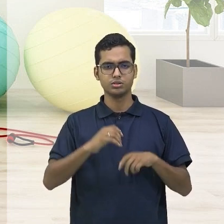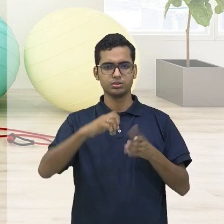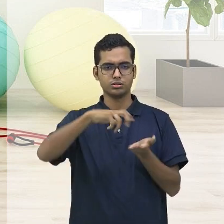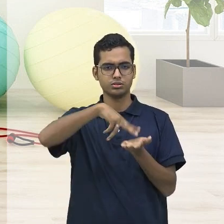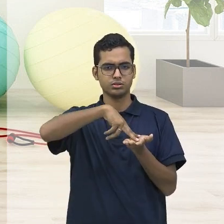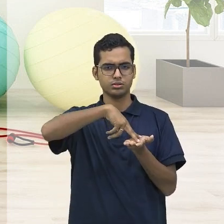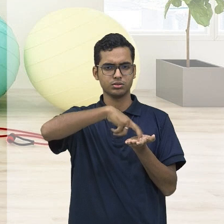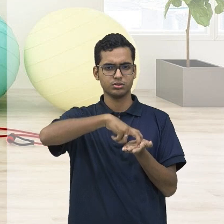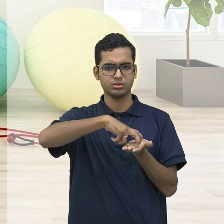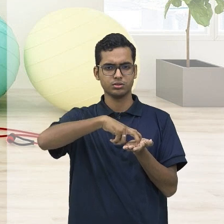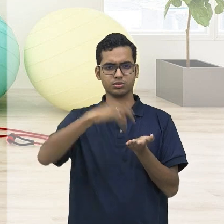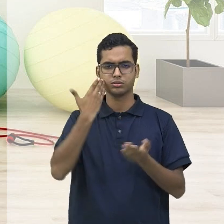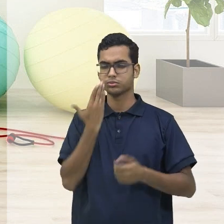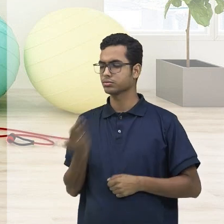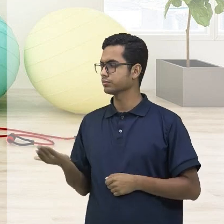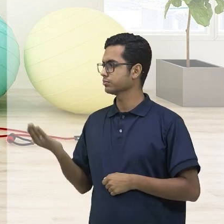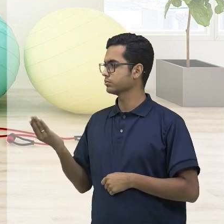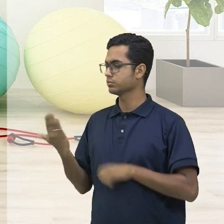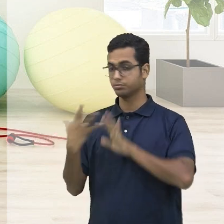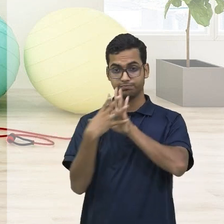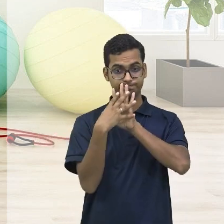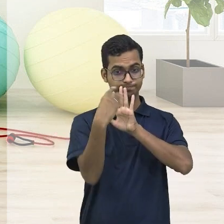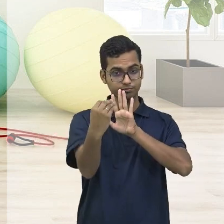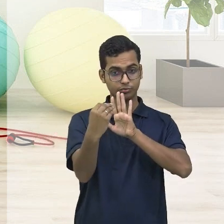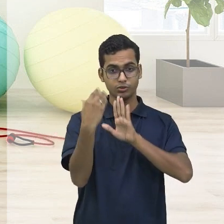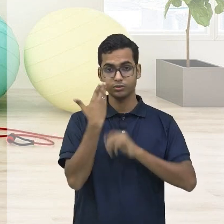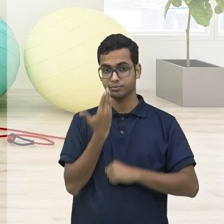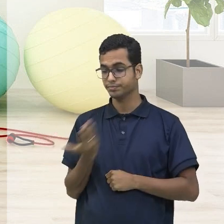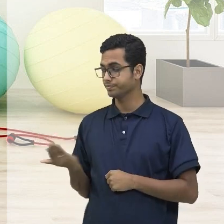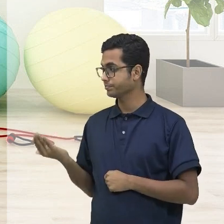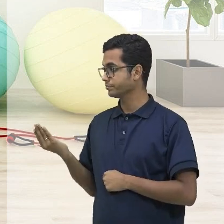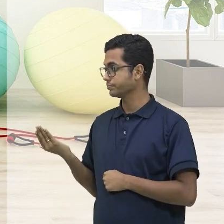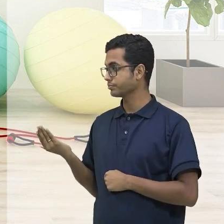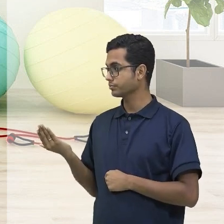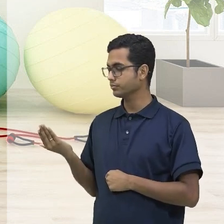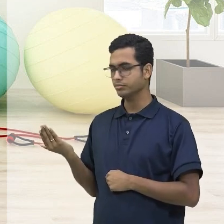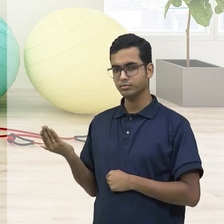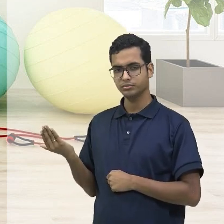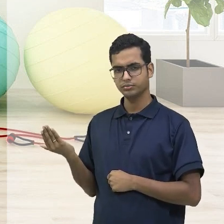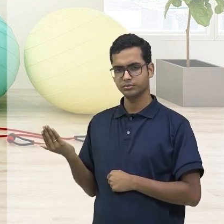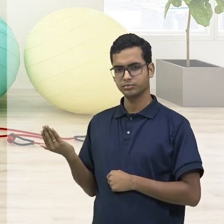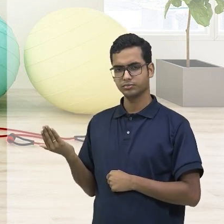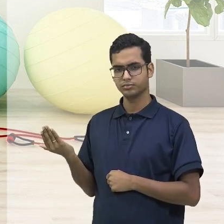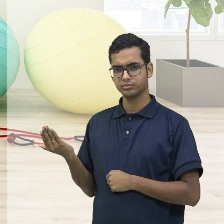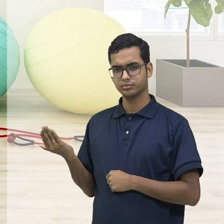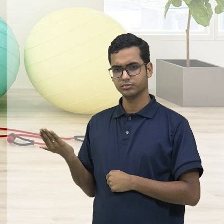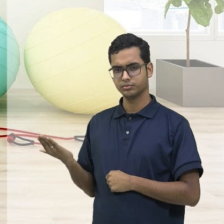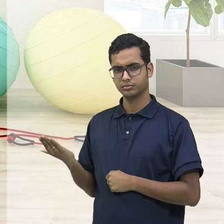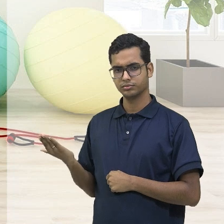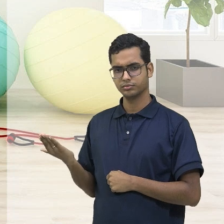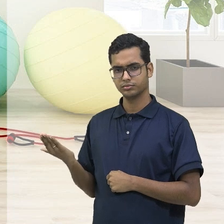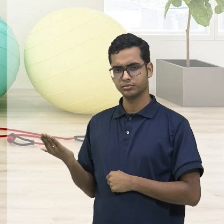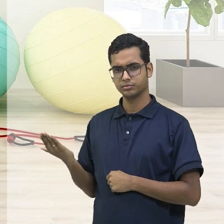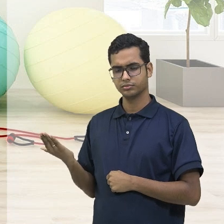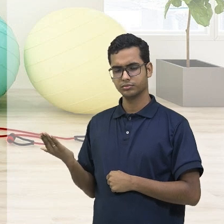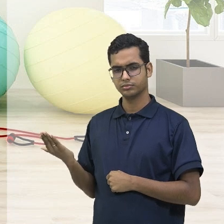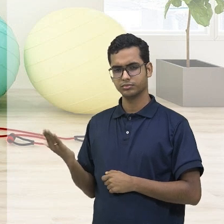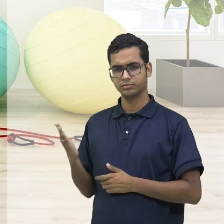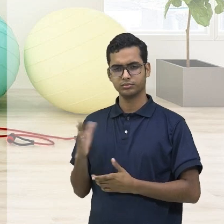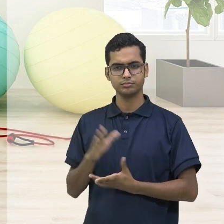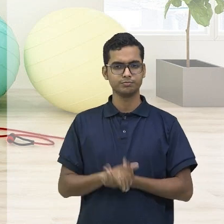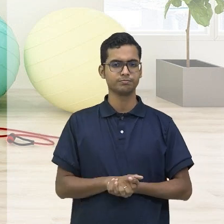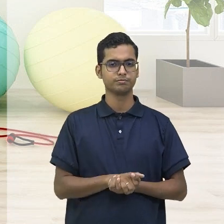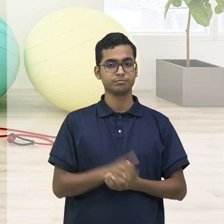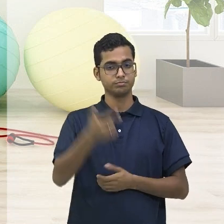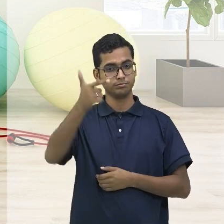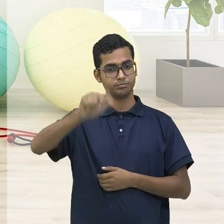quadril para trás e desce. Não é assim, tá bom? É empurra o quadril para trás, certo? Mais